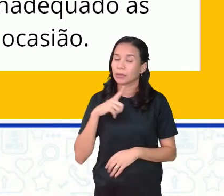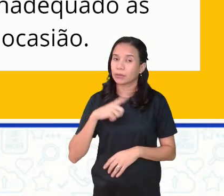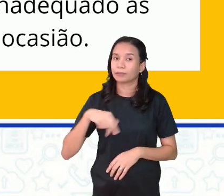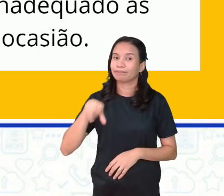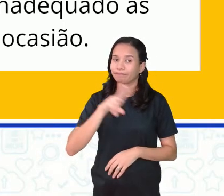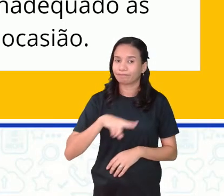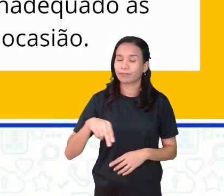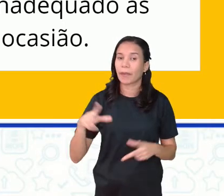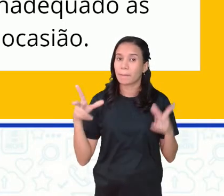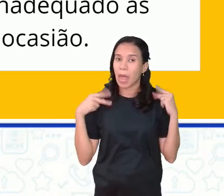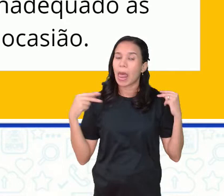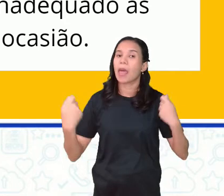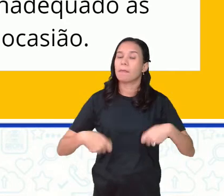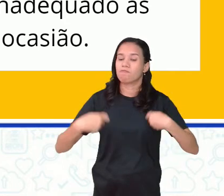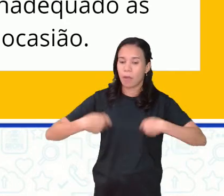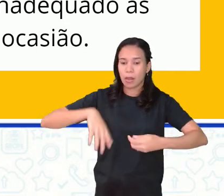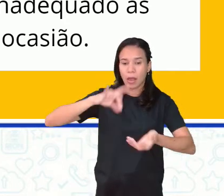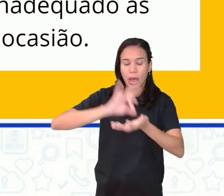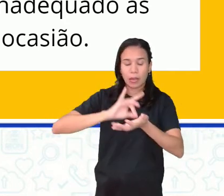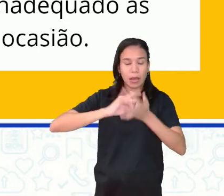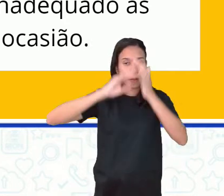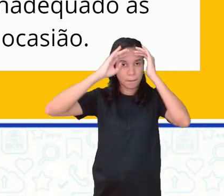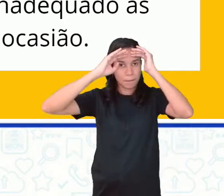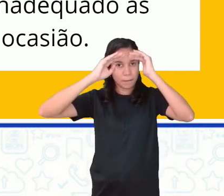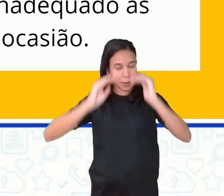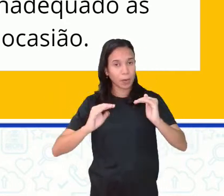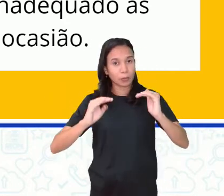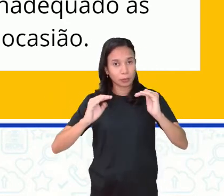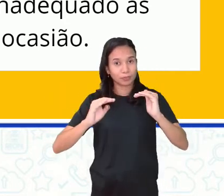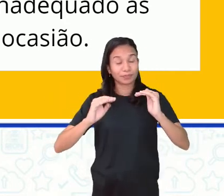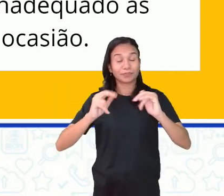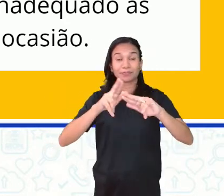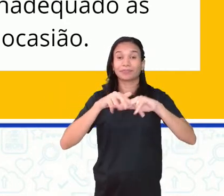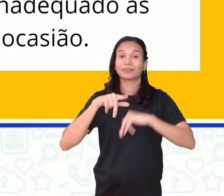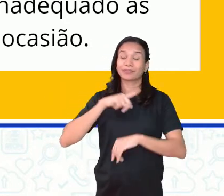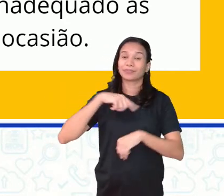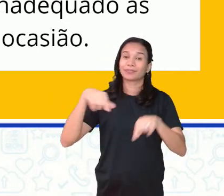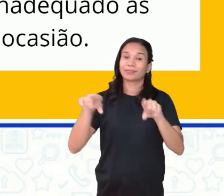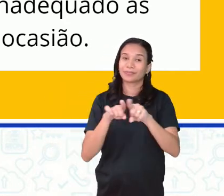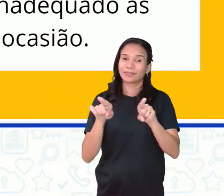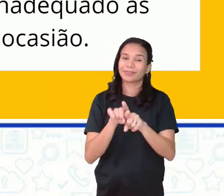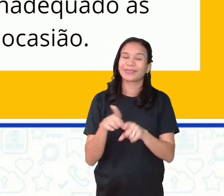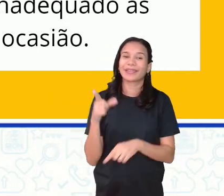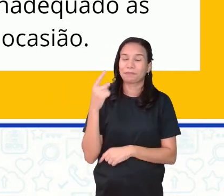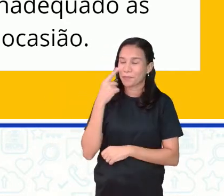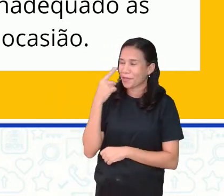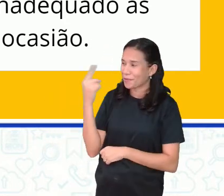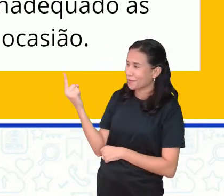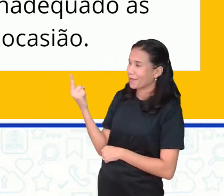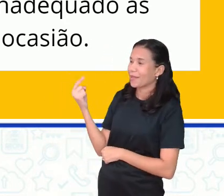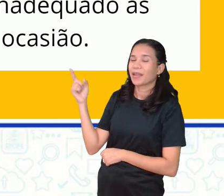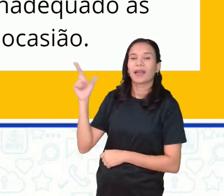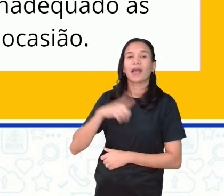deles merecerem respeito, não é? Eu já falei sobre isso, mas deixo aqui registrado, não é? O tratamento está inadequado